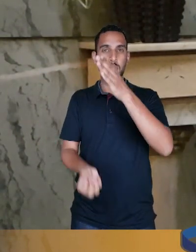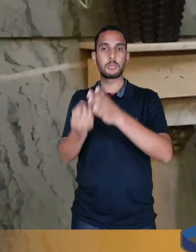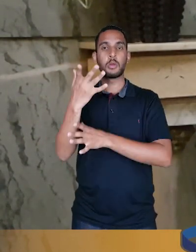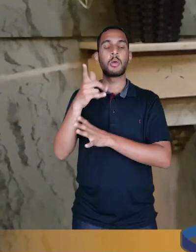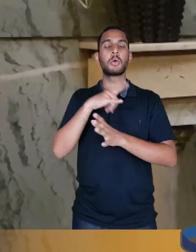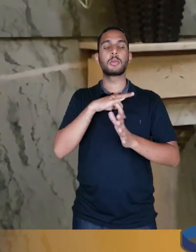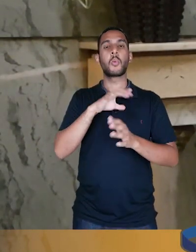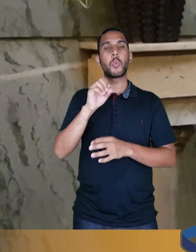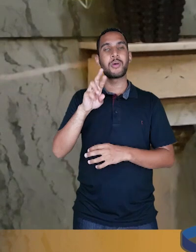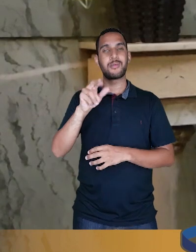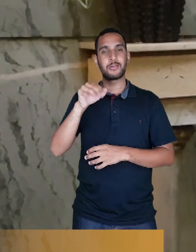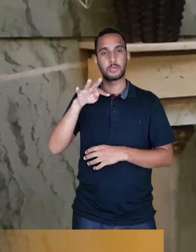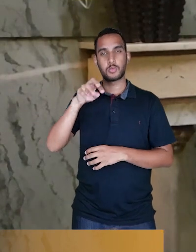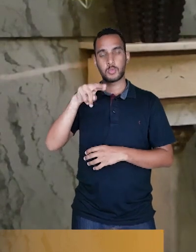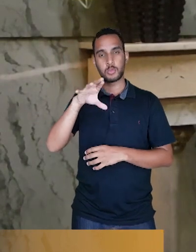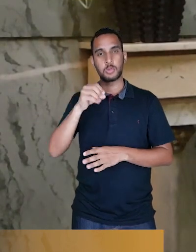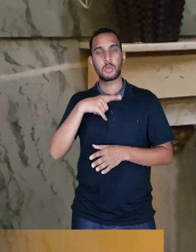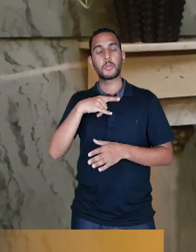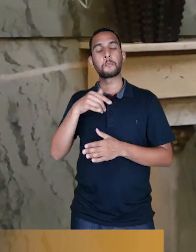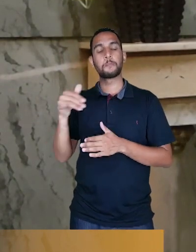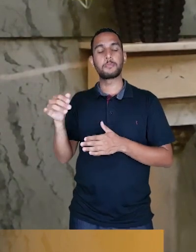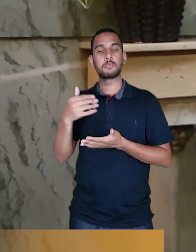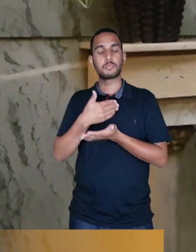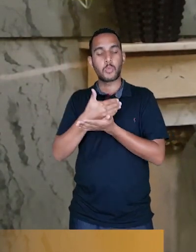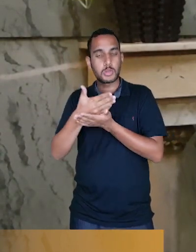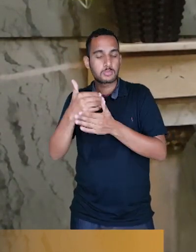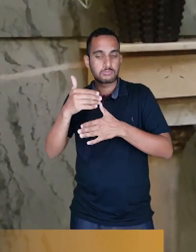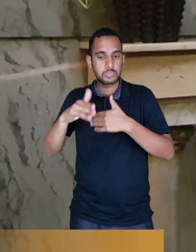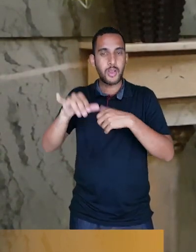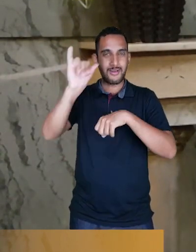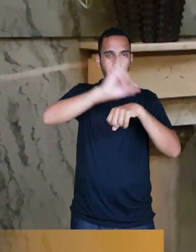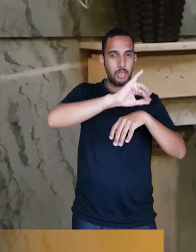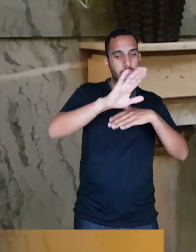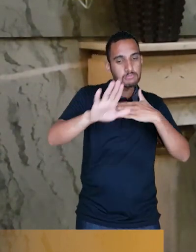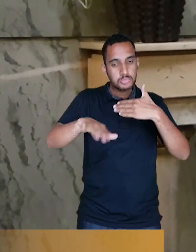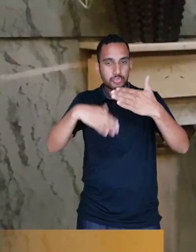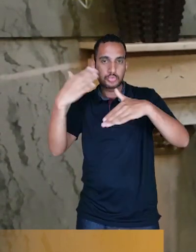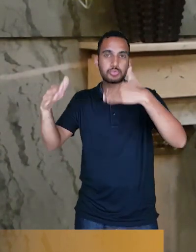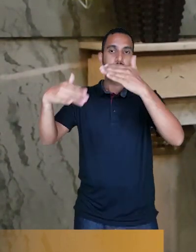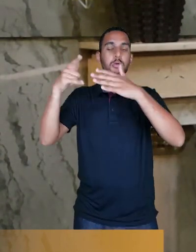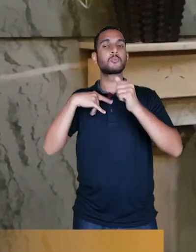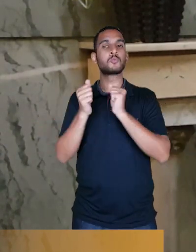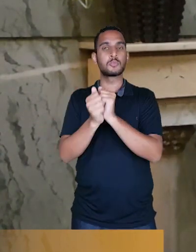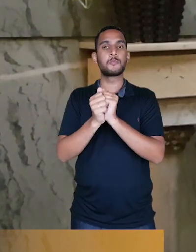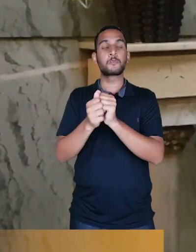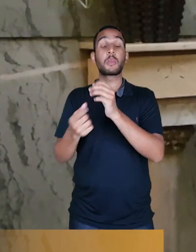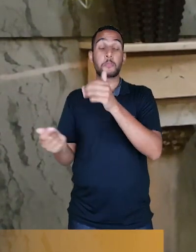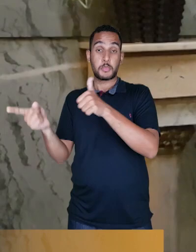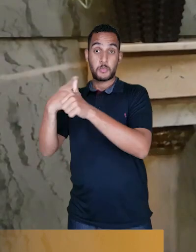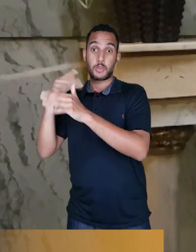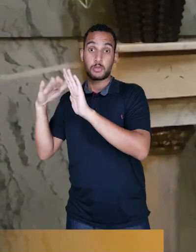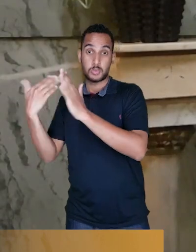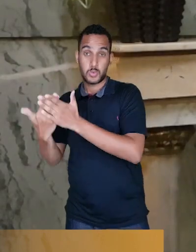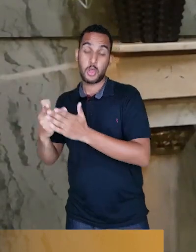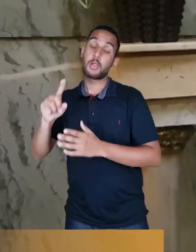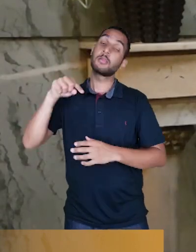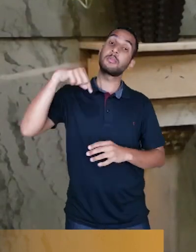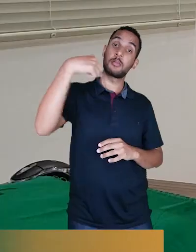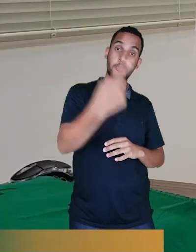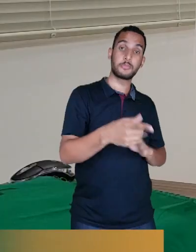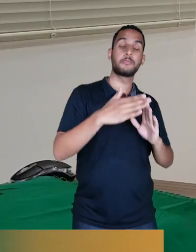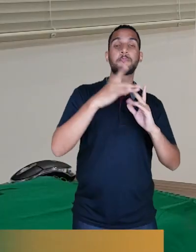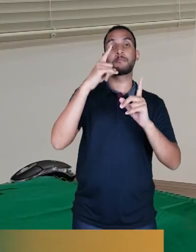como o criador dos oratórios pressão junto à capital primeiro foi construído colégio e depois da igreja pelos salesianos